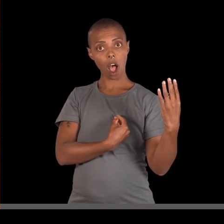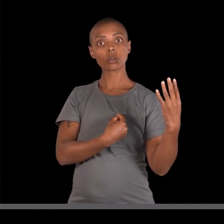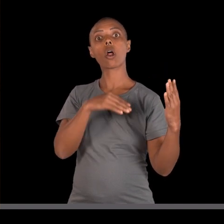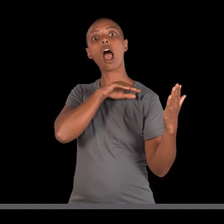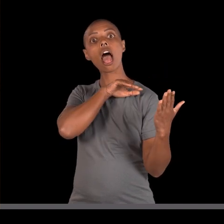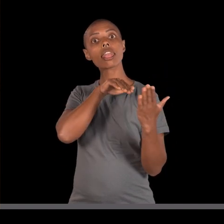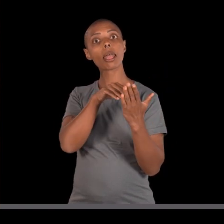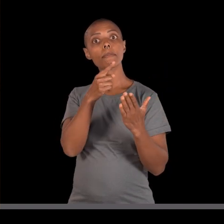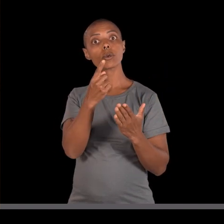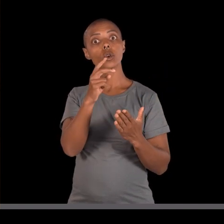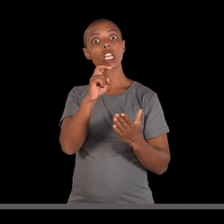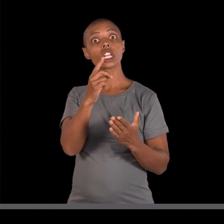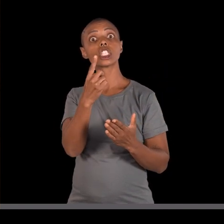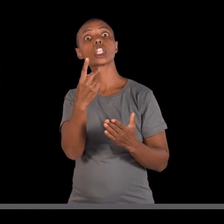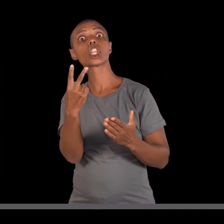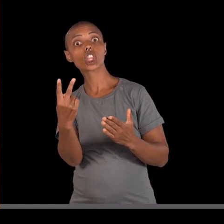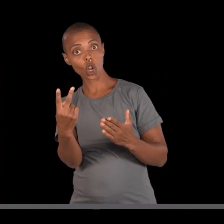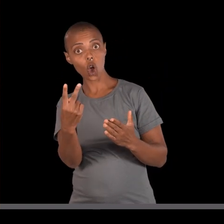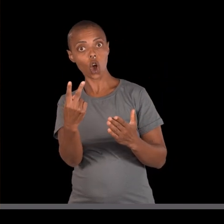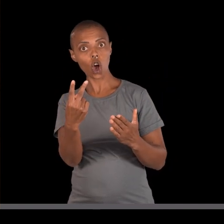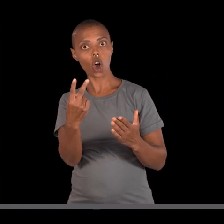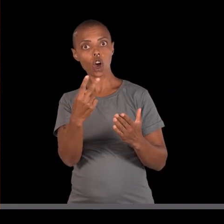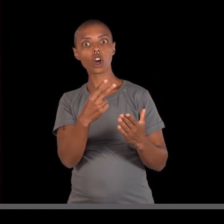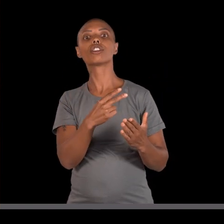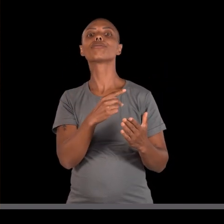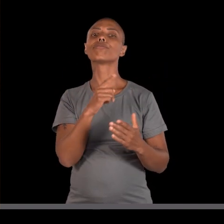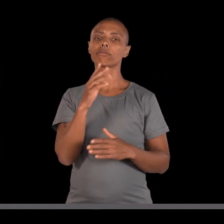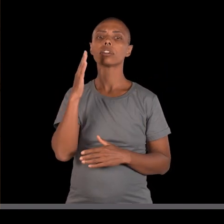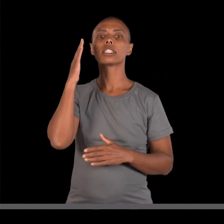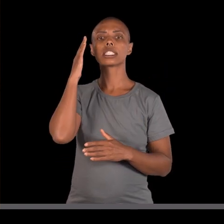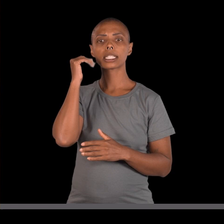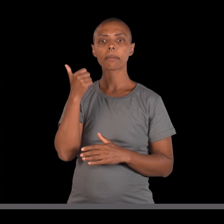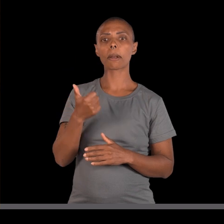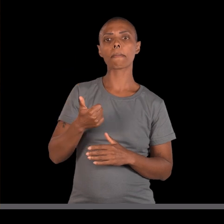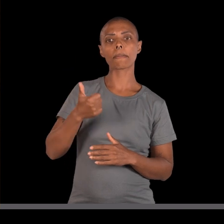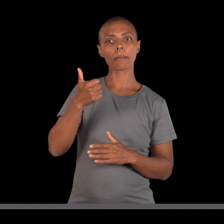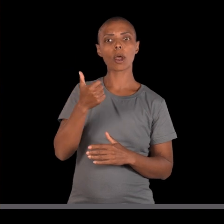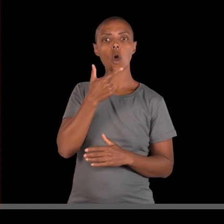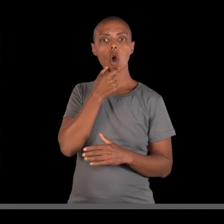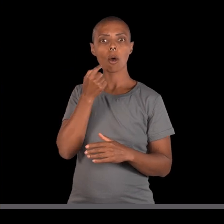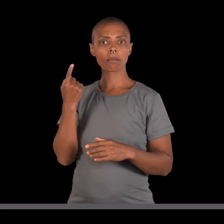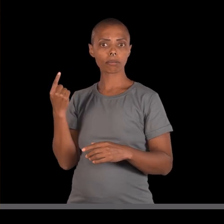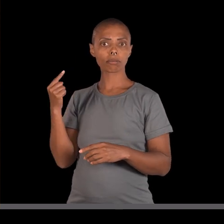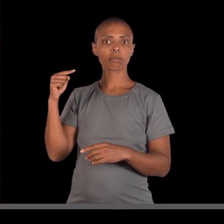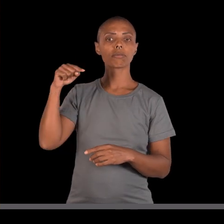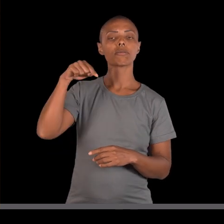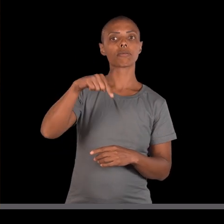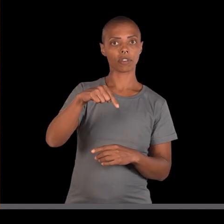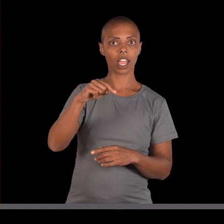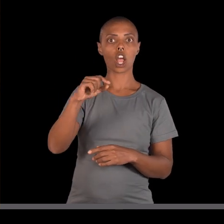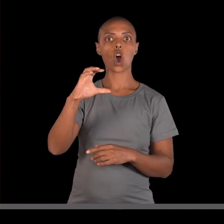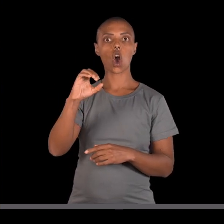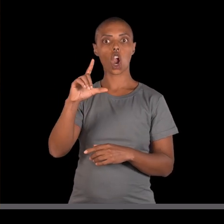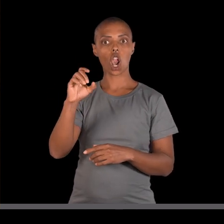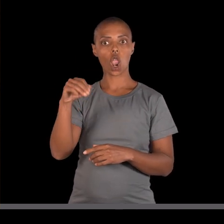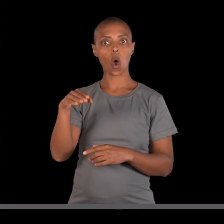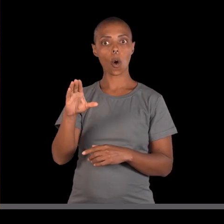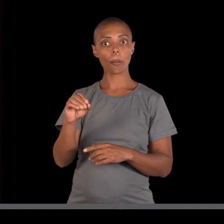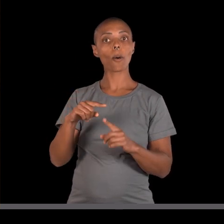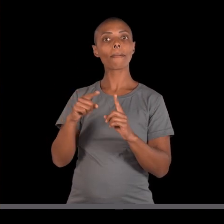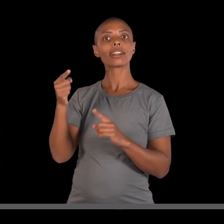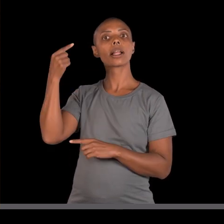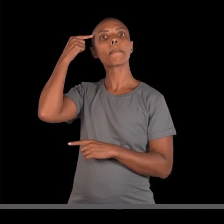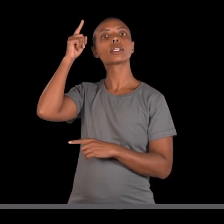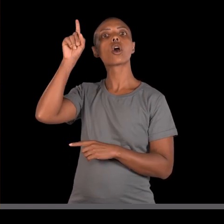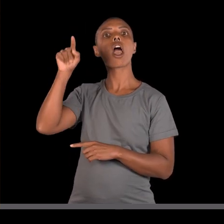1454 a 1512. Embora Cristóvão Colombo tenha sido o primeiro europeu a chegar a essas terras, ele achava que